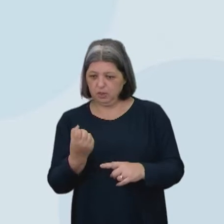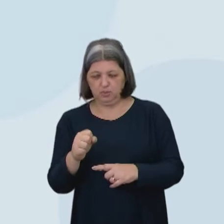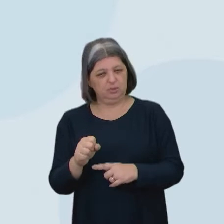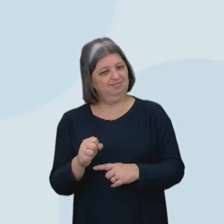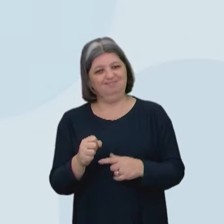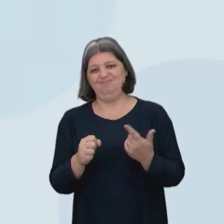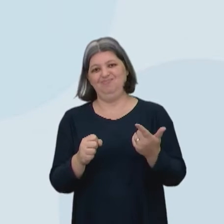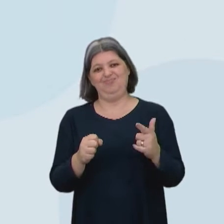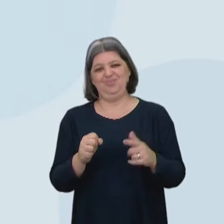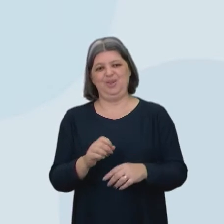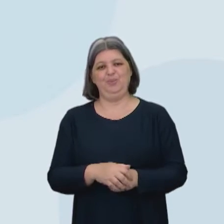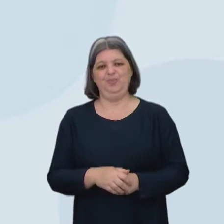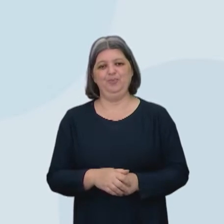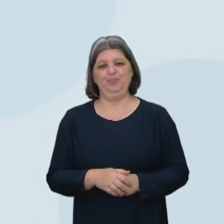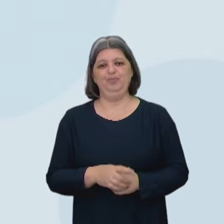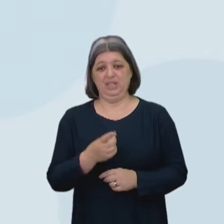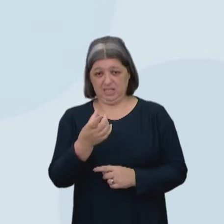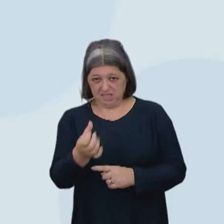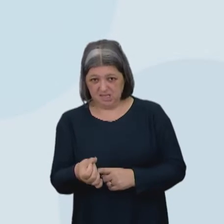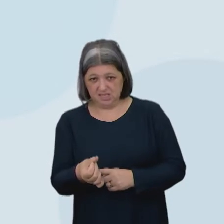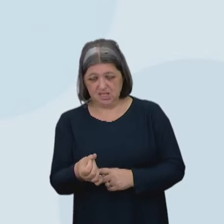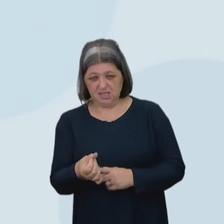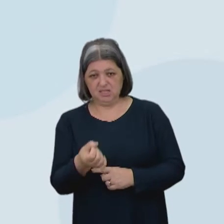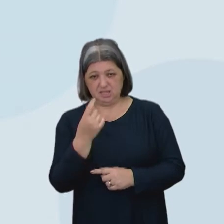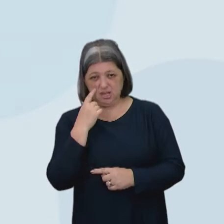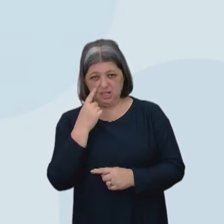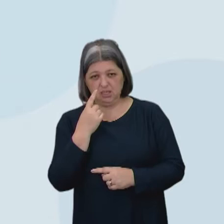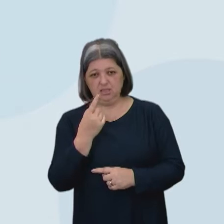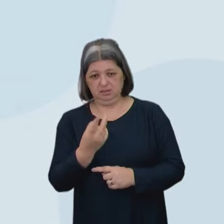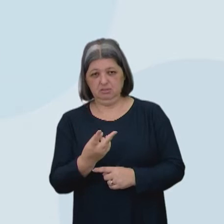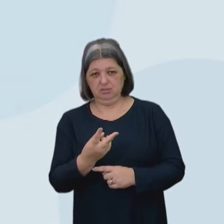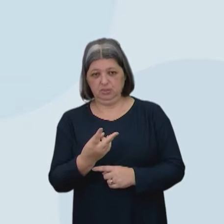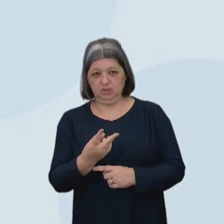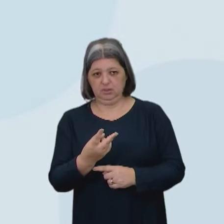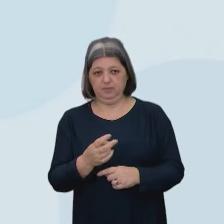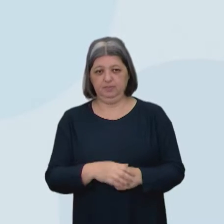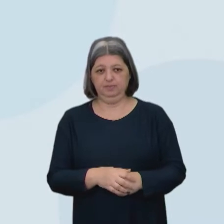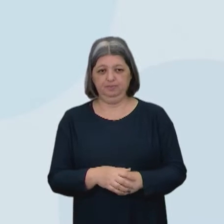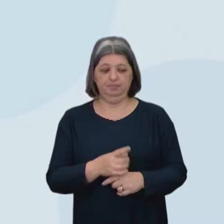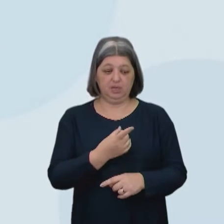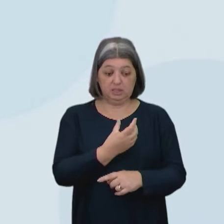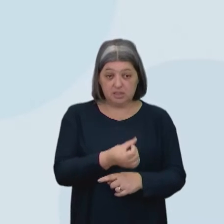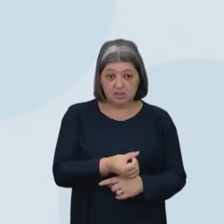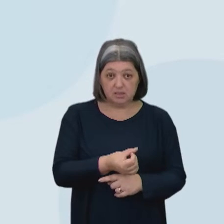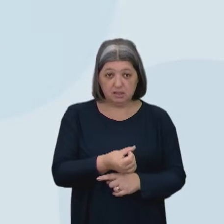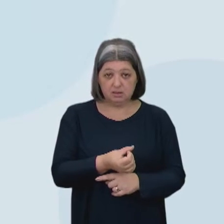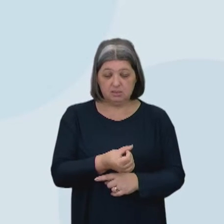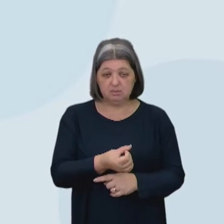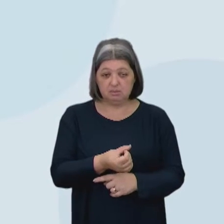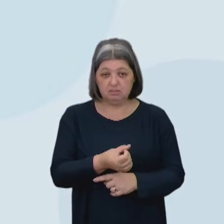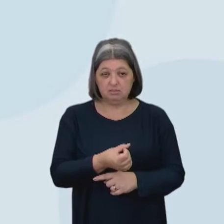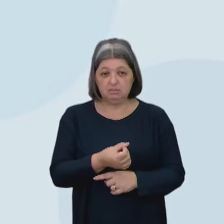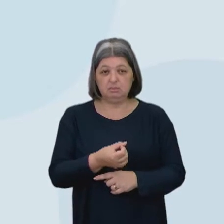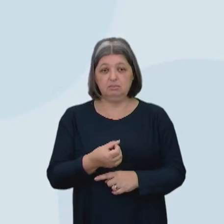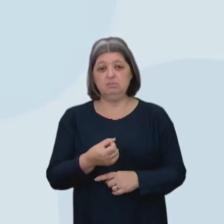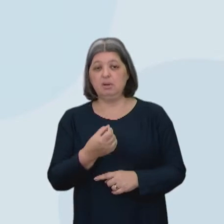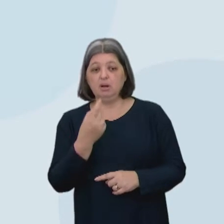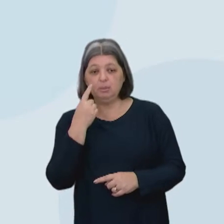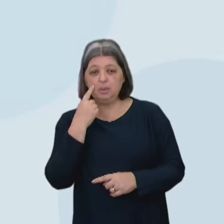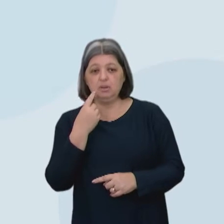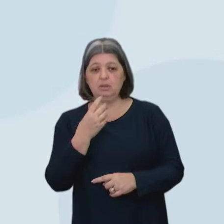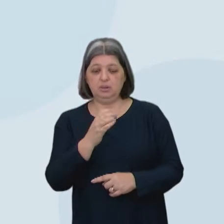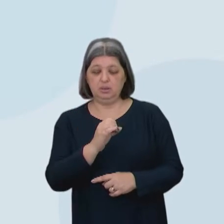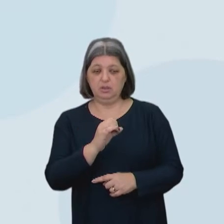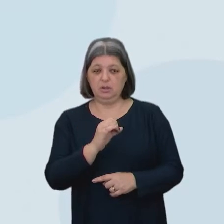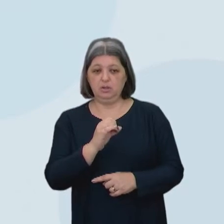pode, tem que ser o 16 que tem que caber dentro. 2 vezes. 2 vezes 8, 16. Pro 20... sobram 4, tá